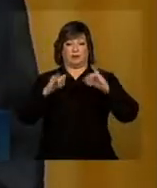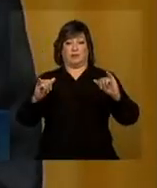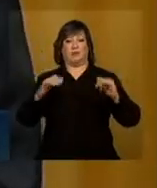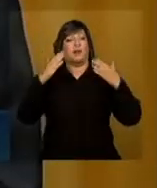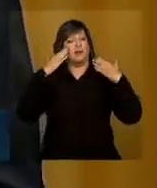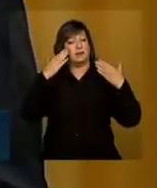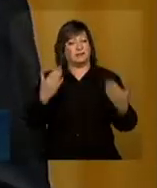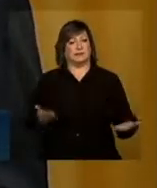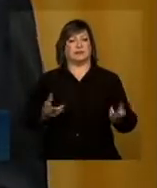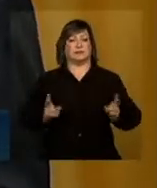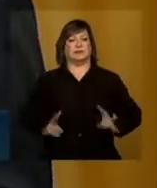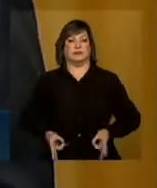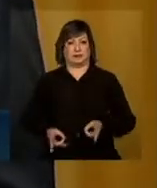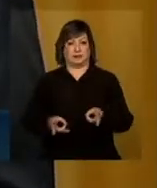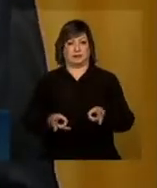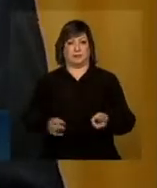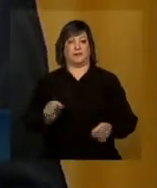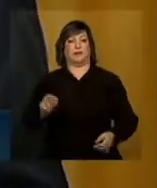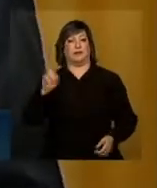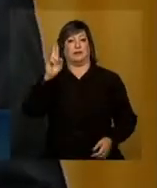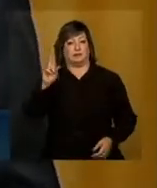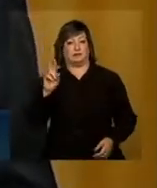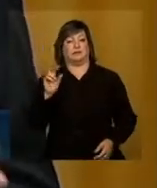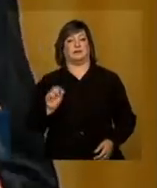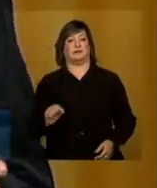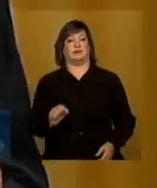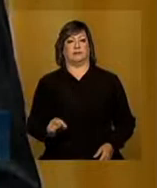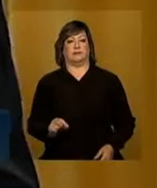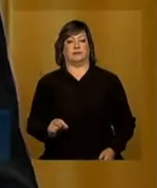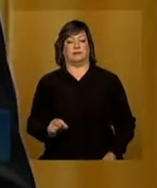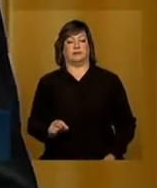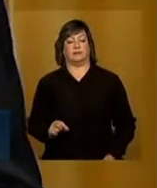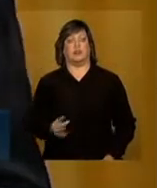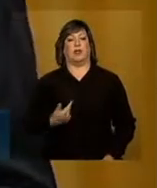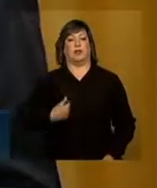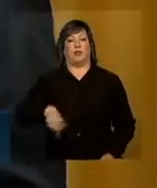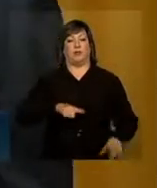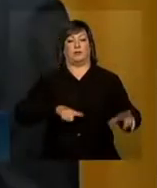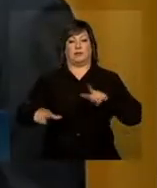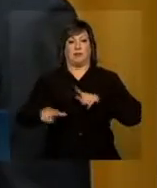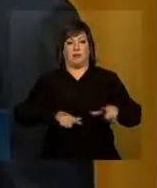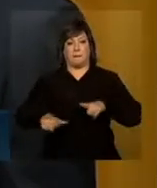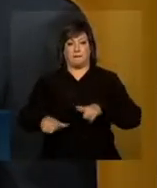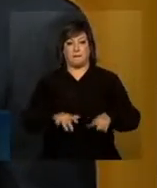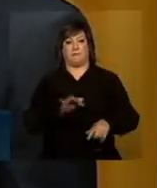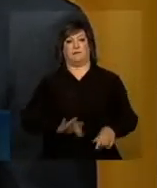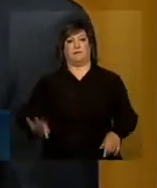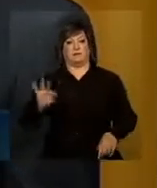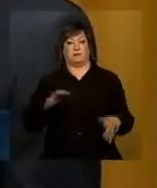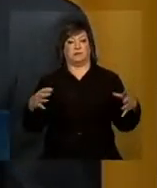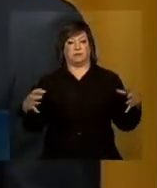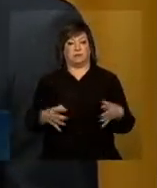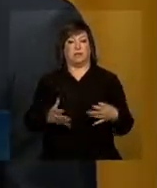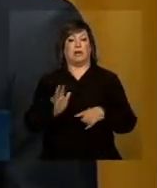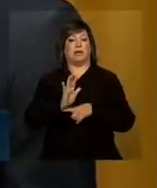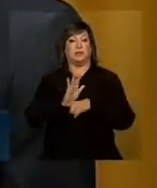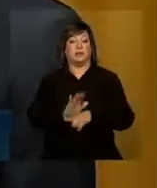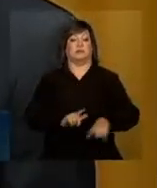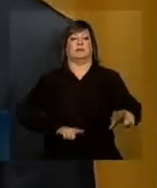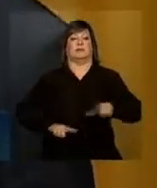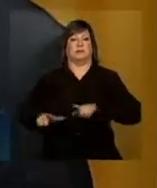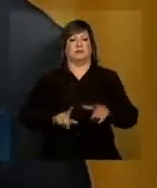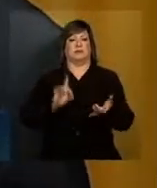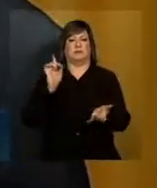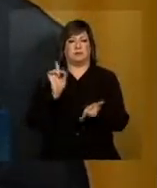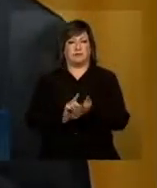agradecer sempre o papel federativo, né, do nosso legado constitucional, do apoio e da ação efetiva